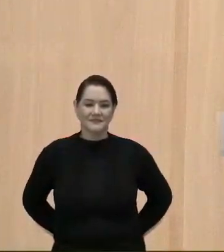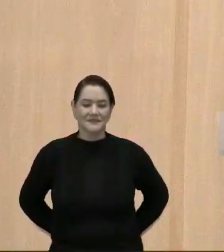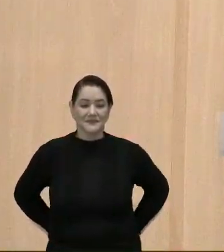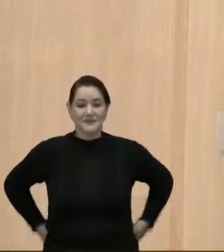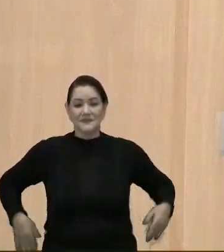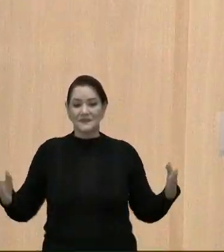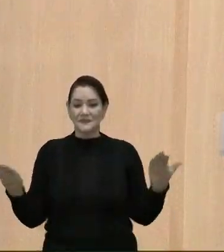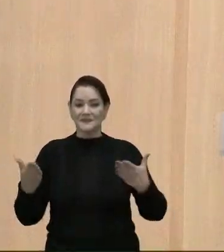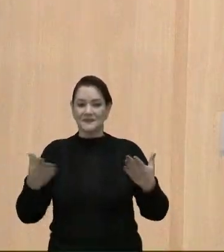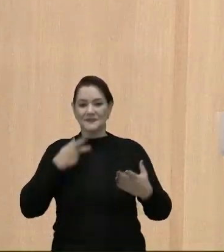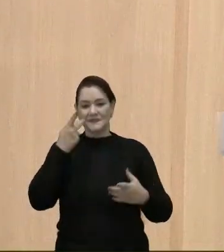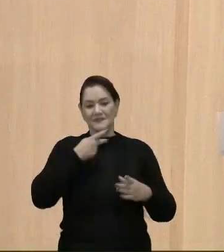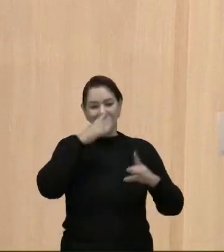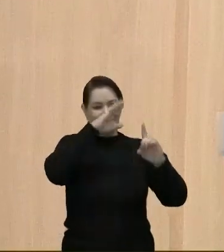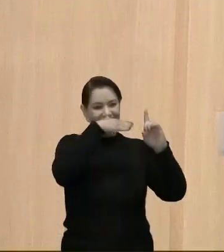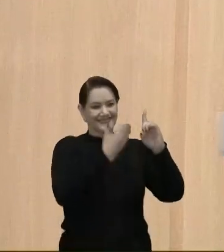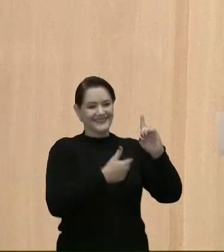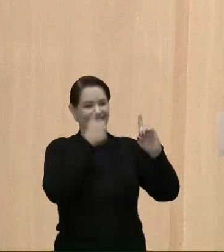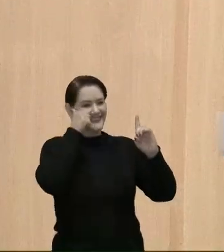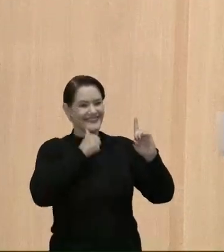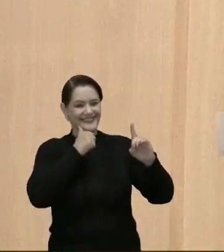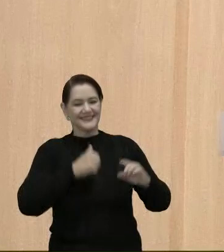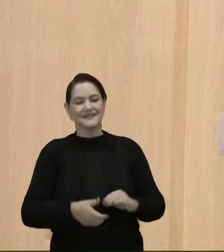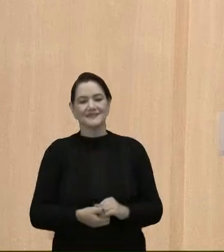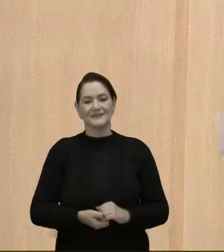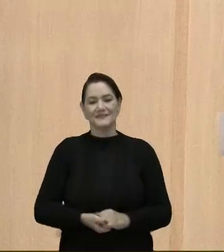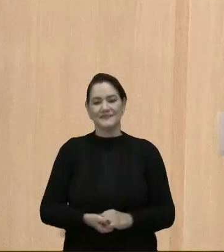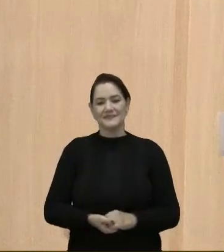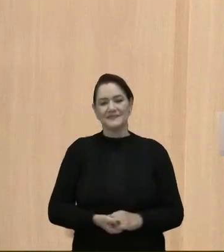Concedemos a palavra à homenageada.